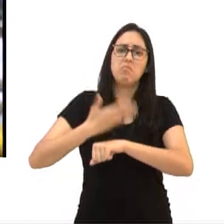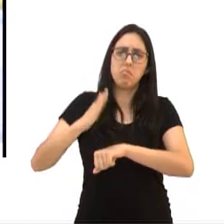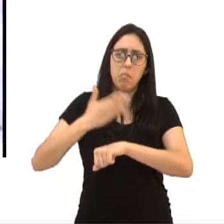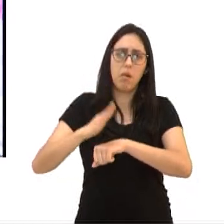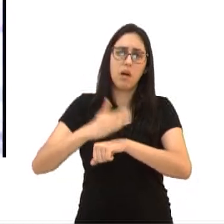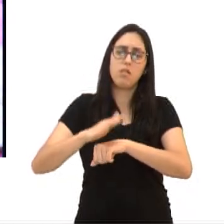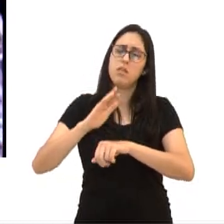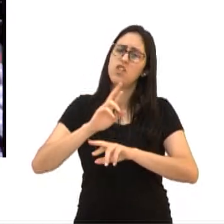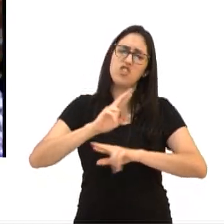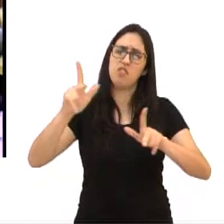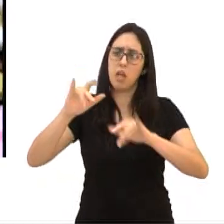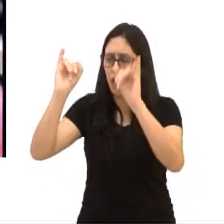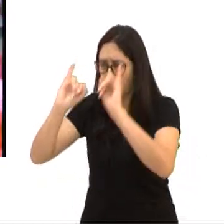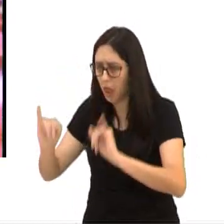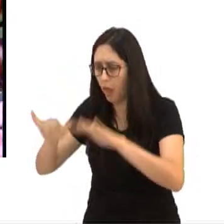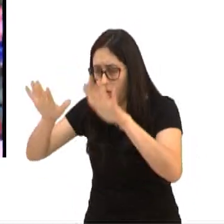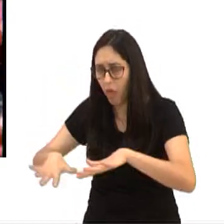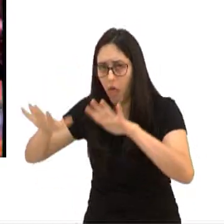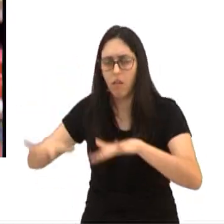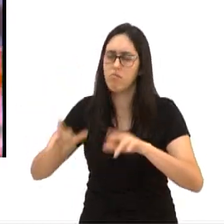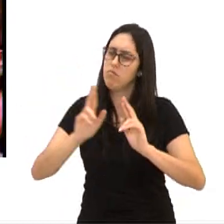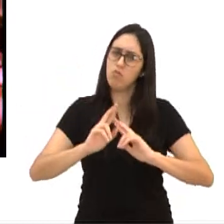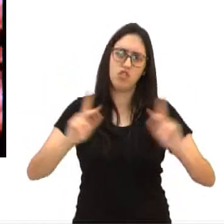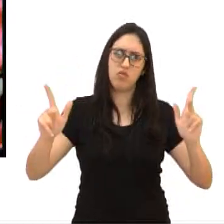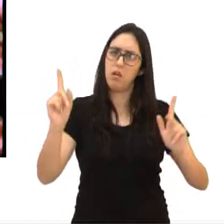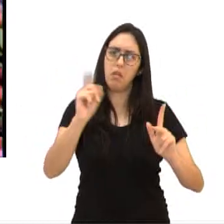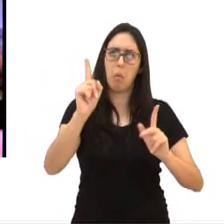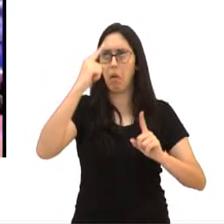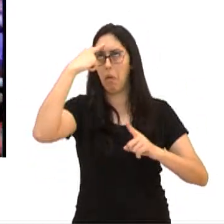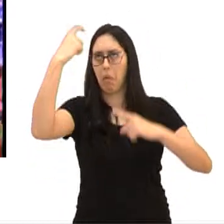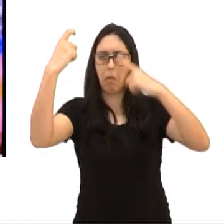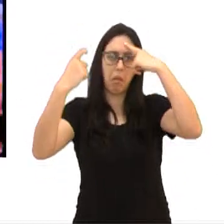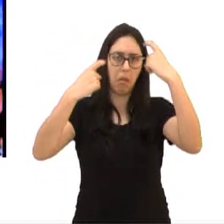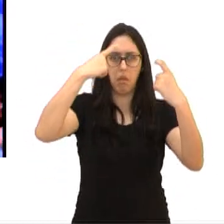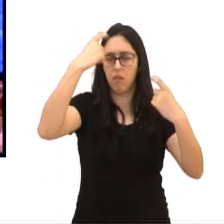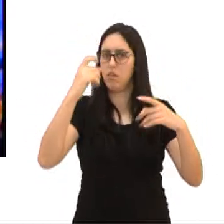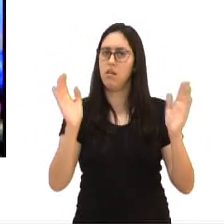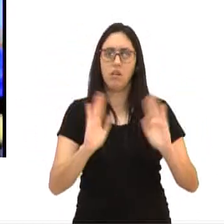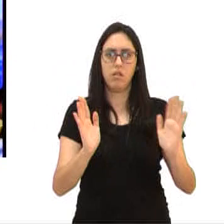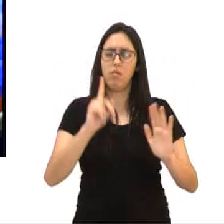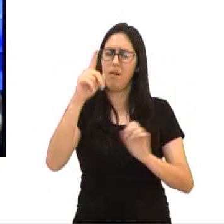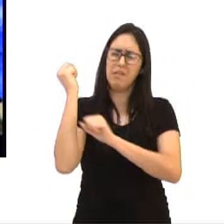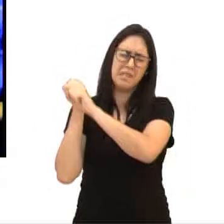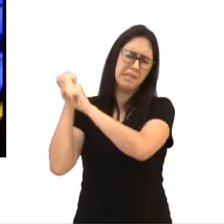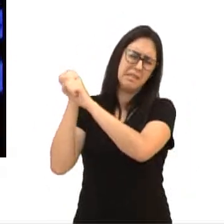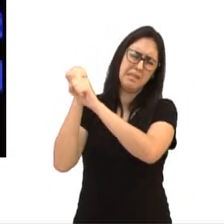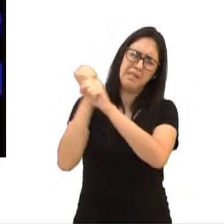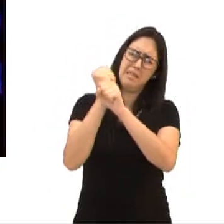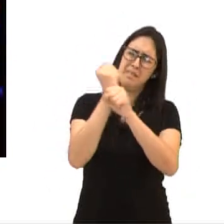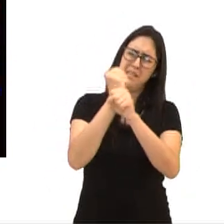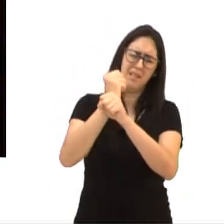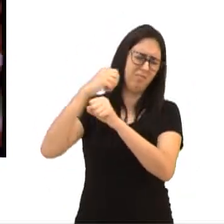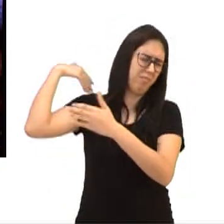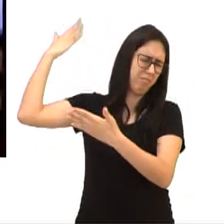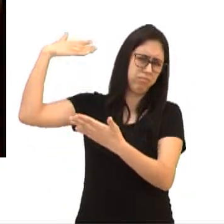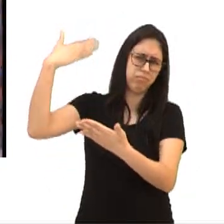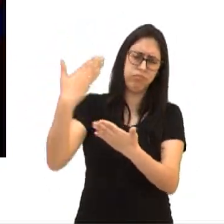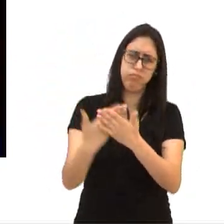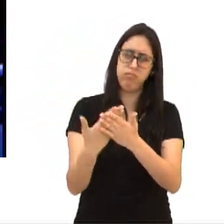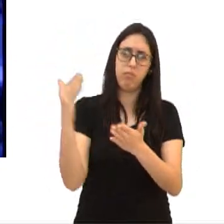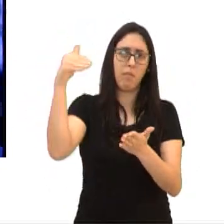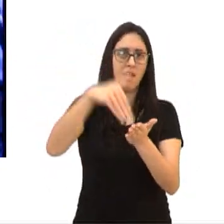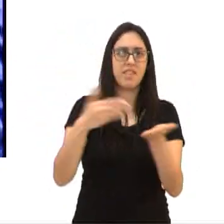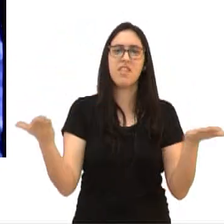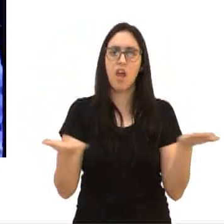de idolatria, pois as formas não são inventadas e esse processo milenar é autorizado. Servindo as deidades,